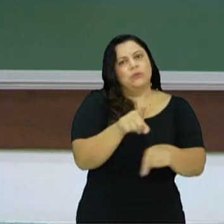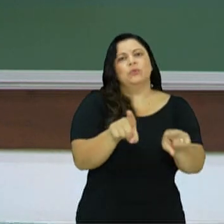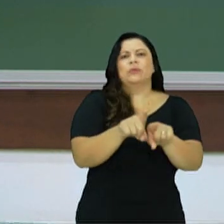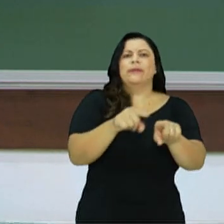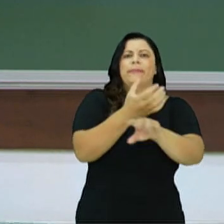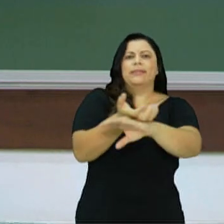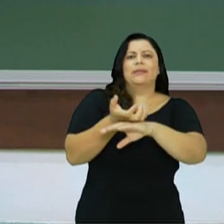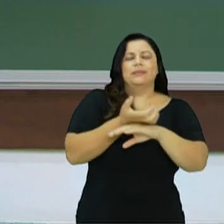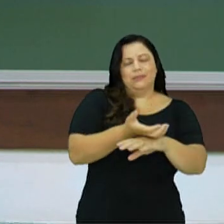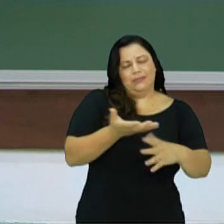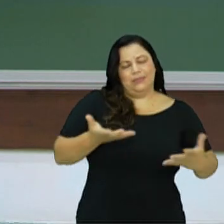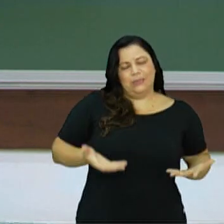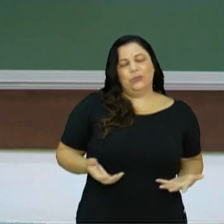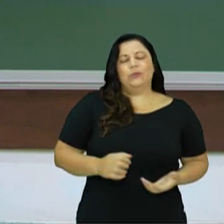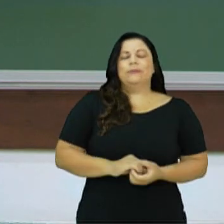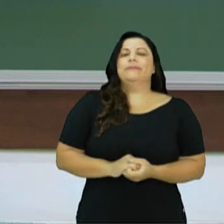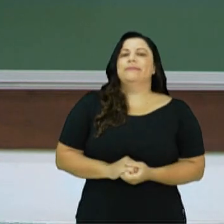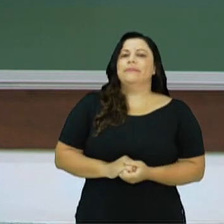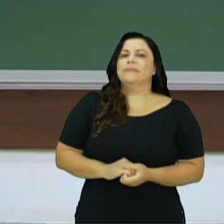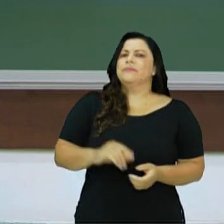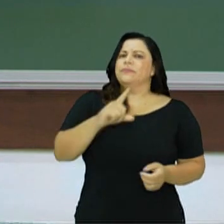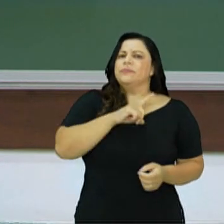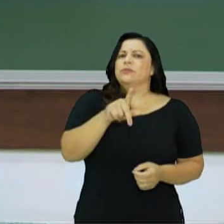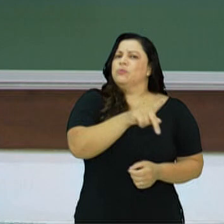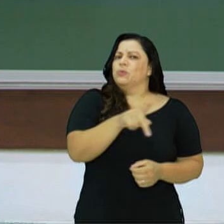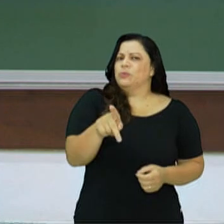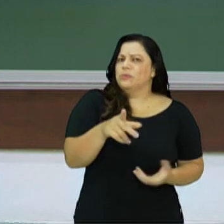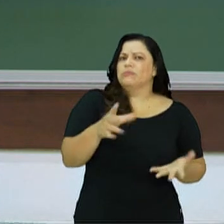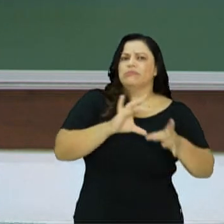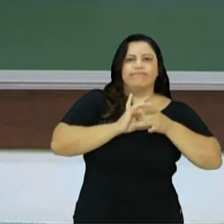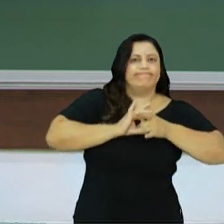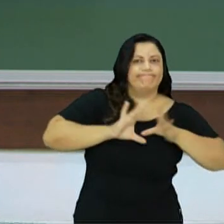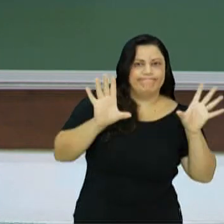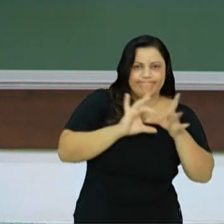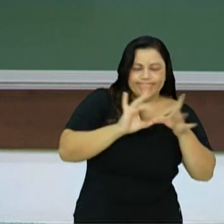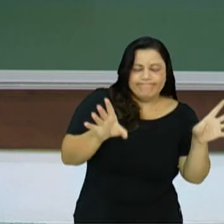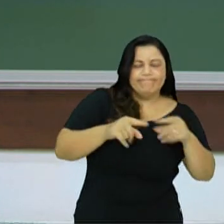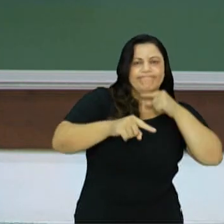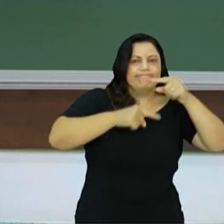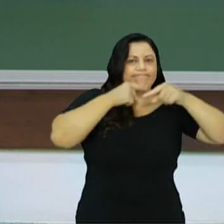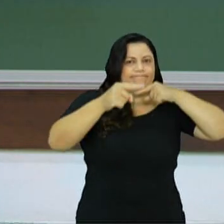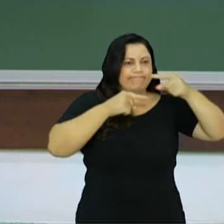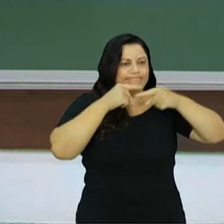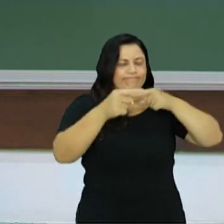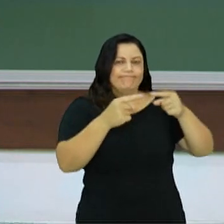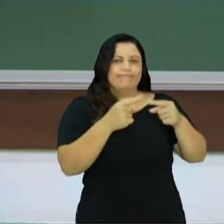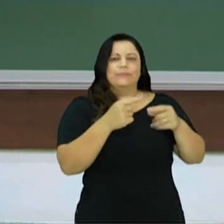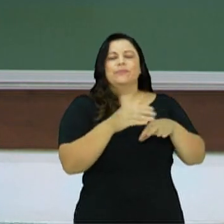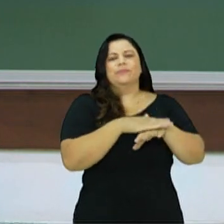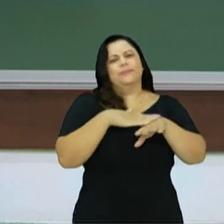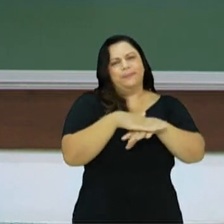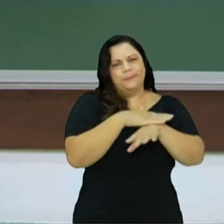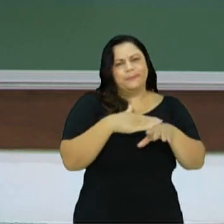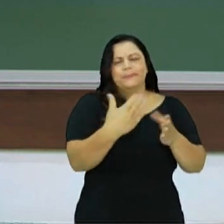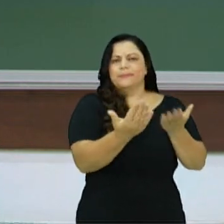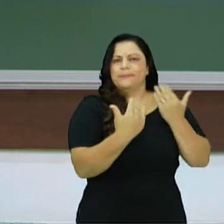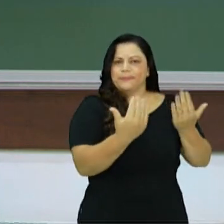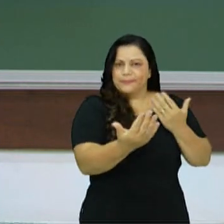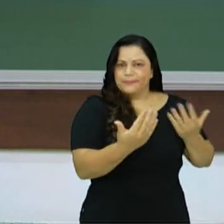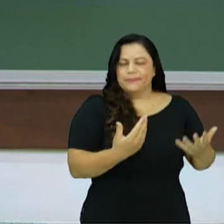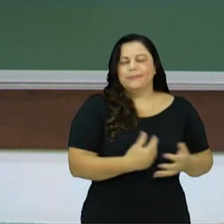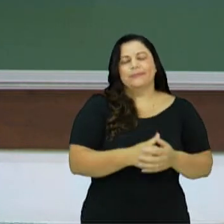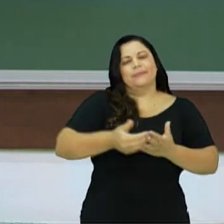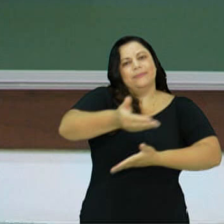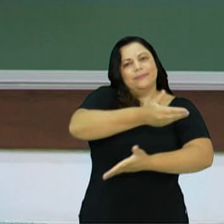disciplina lá, que ele está pronto ali, está disponível para você acessar, para você conversar, deixar uma mensagem para ele,